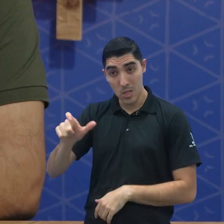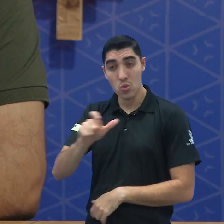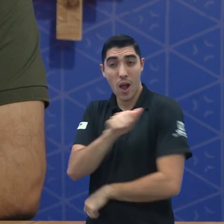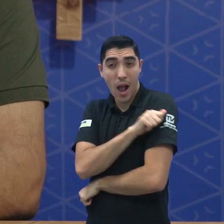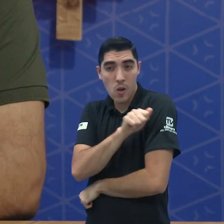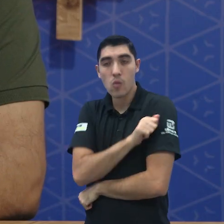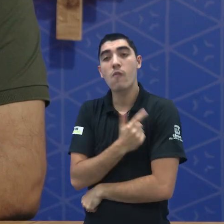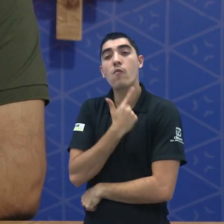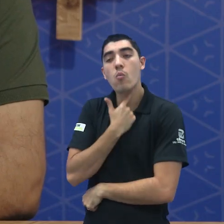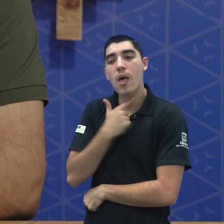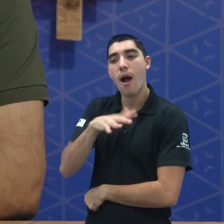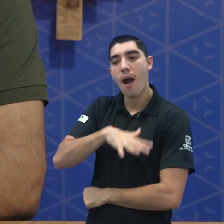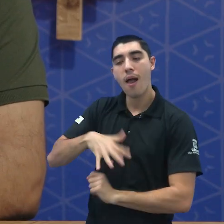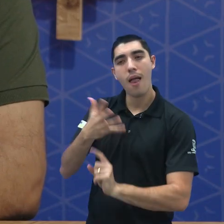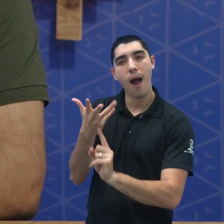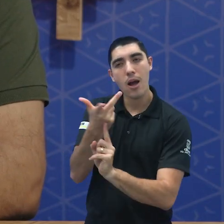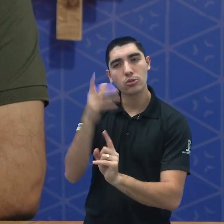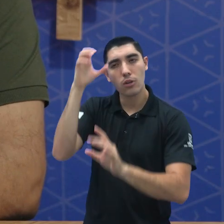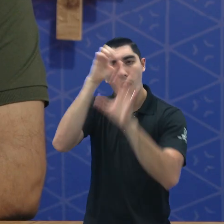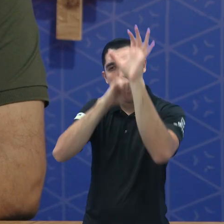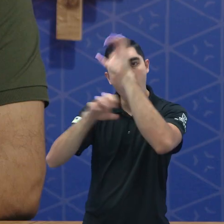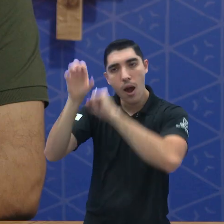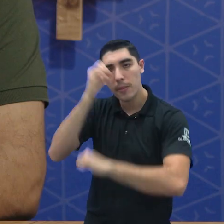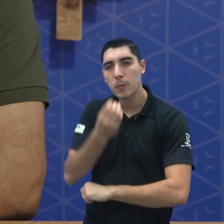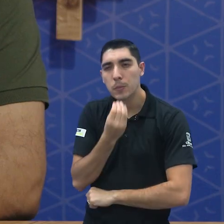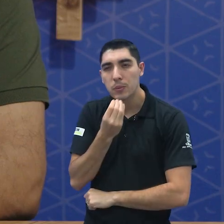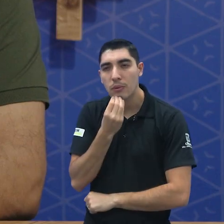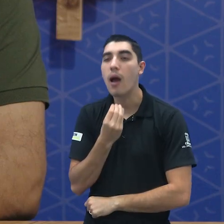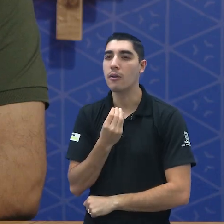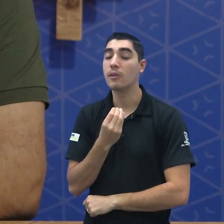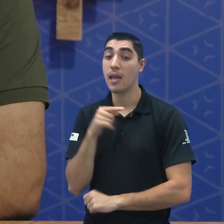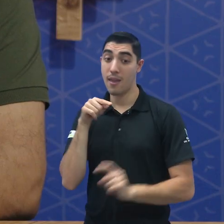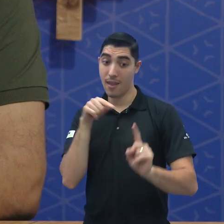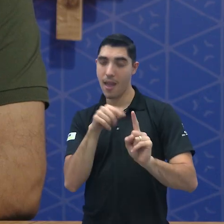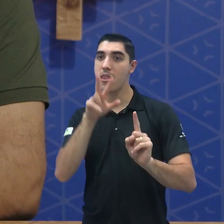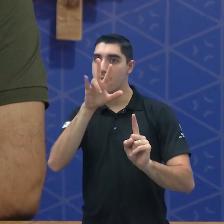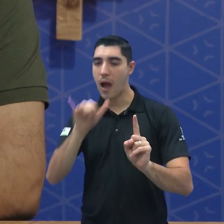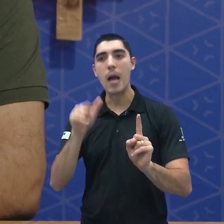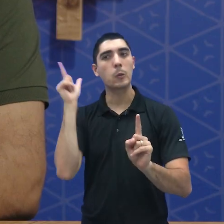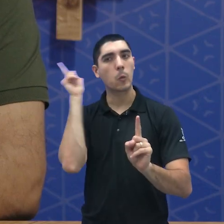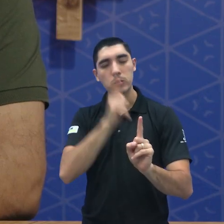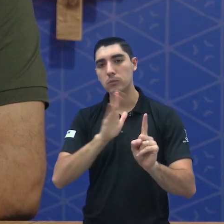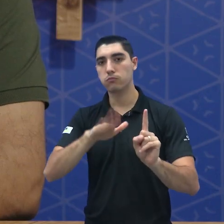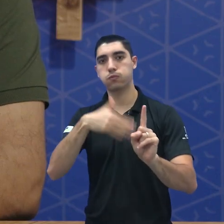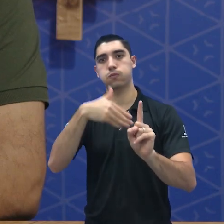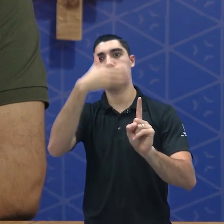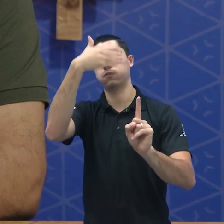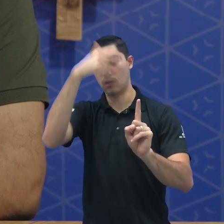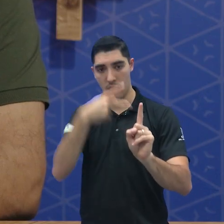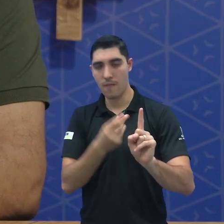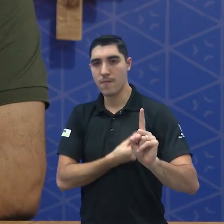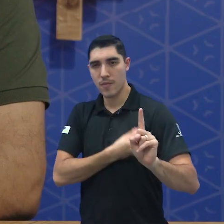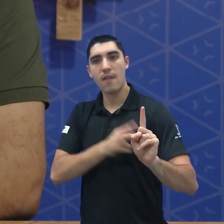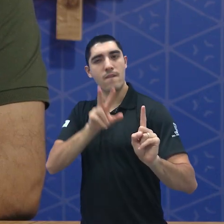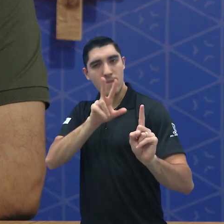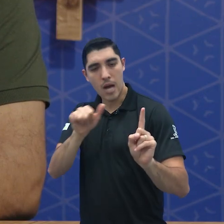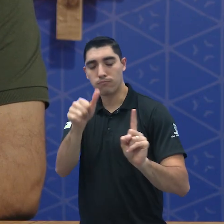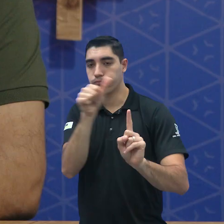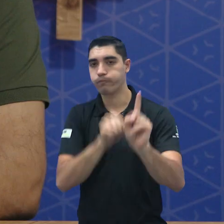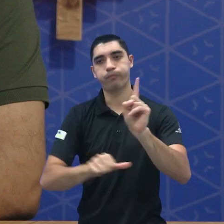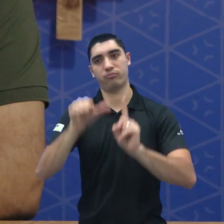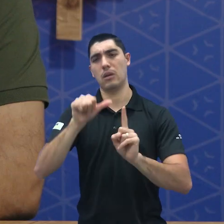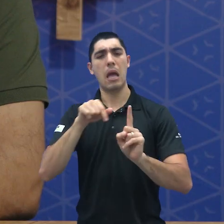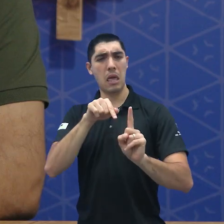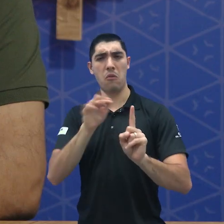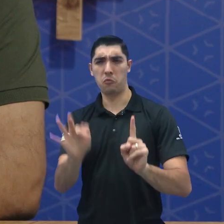né, dentro do Centro de Desenvolvimento Artístico, a gente sabe que a gente vai deixar uma marquinha, uma contribuição na vida dele, né? Mesmo que